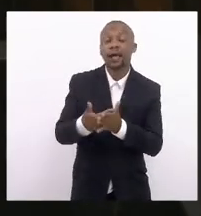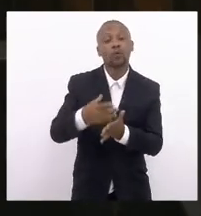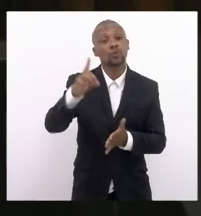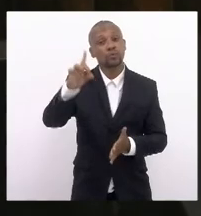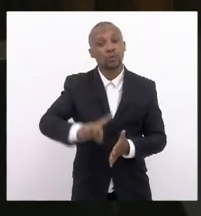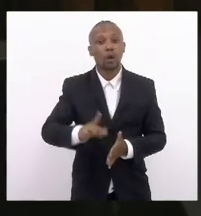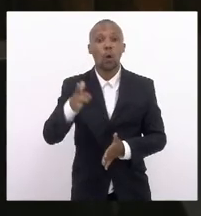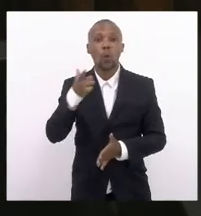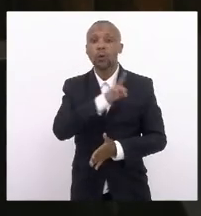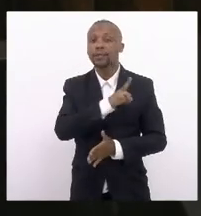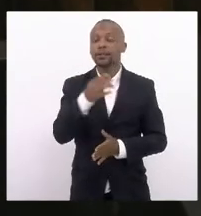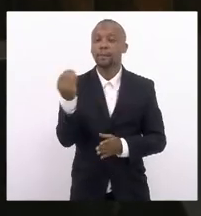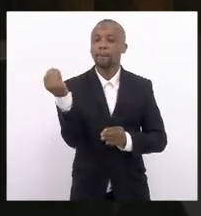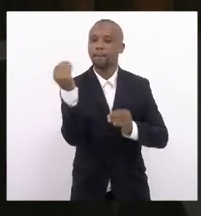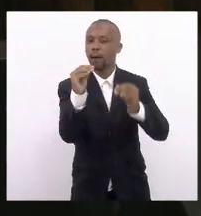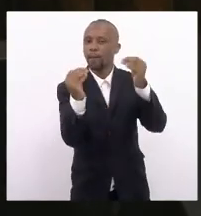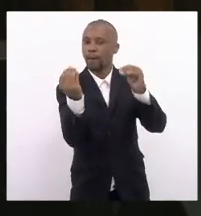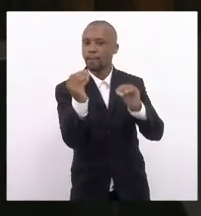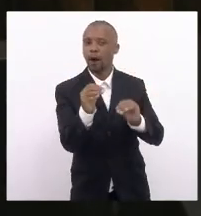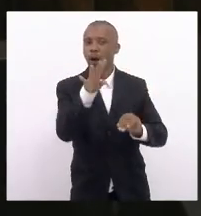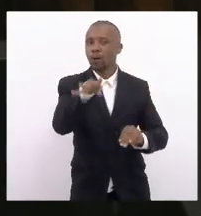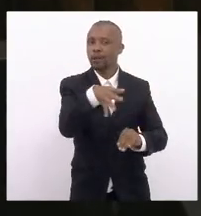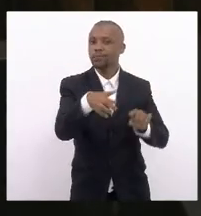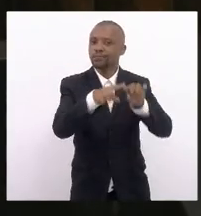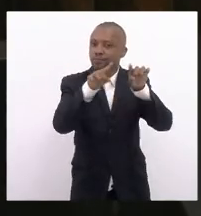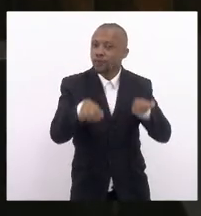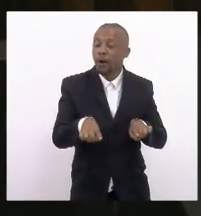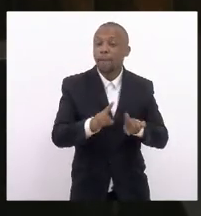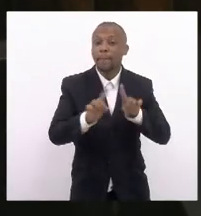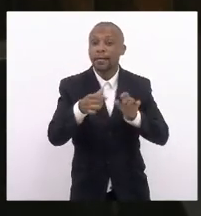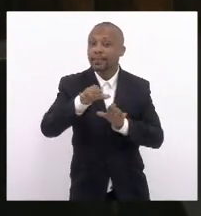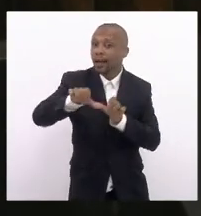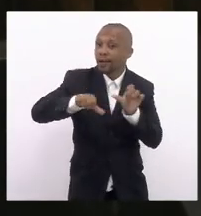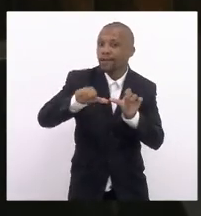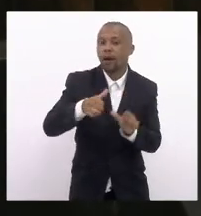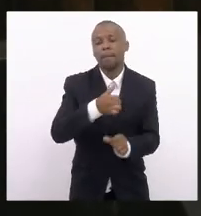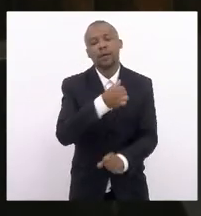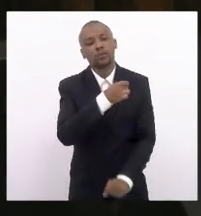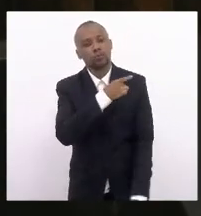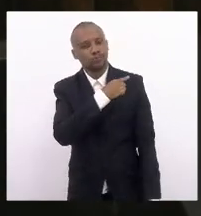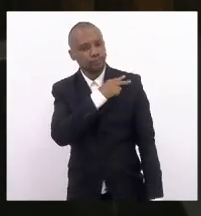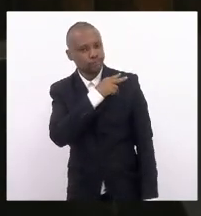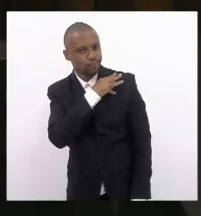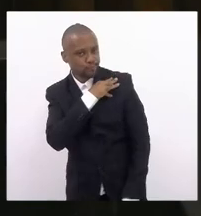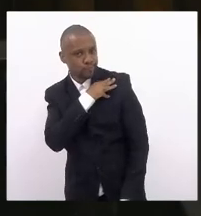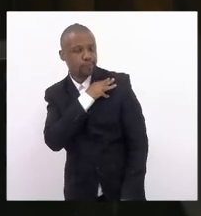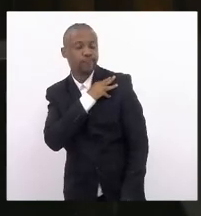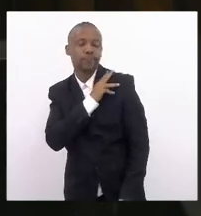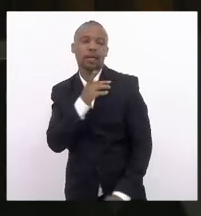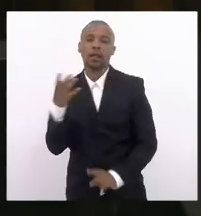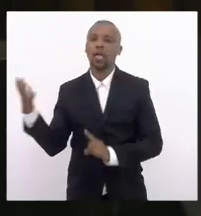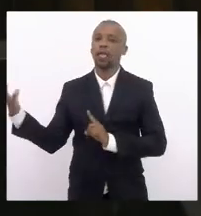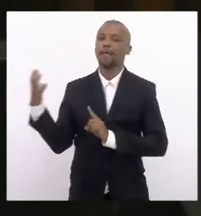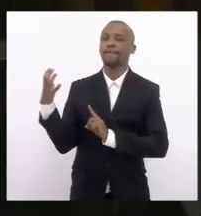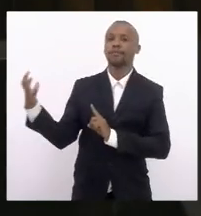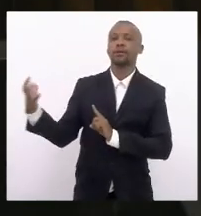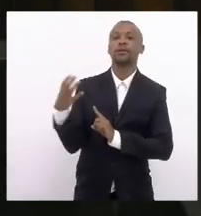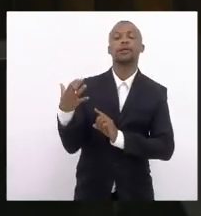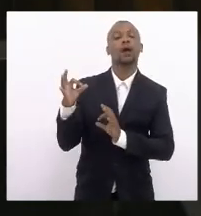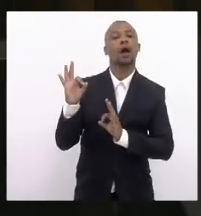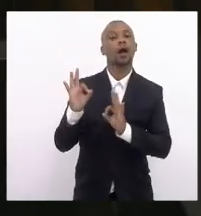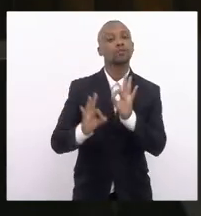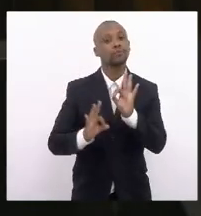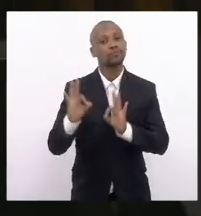conseguirem compor o quadro de horário. Só que essa reforma, ela também impacta a organização